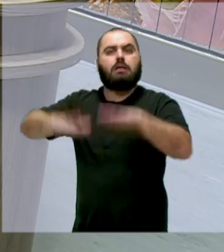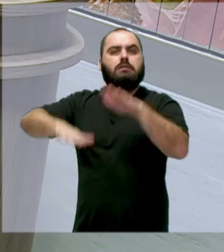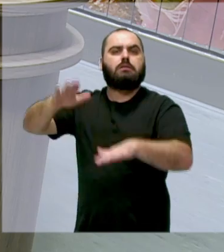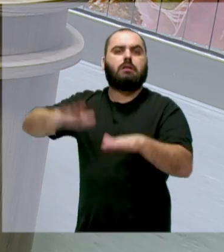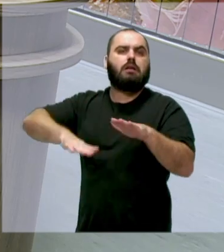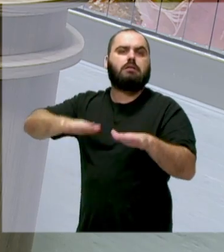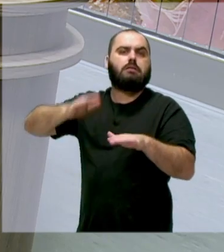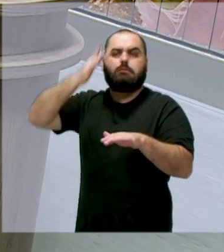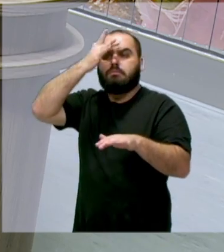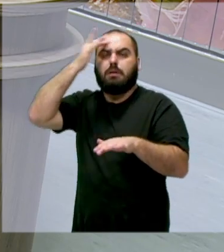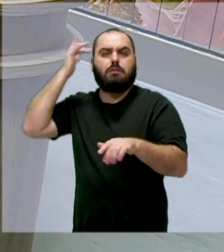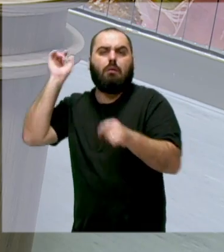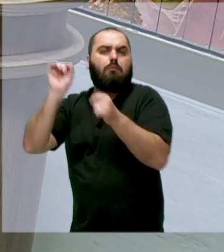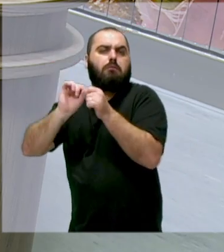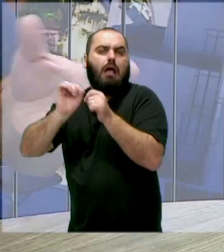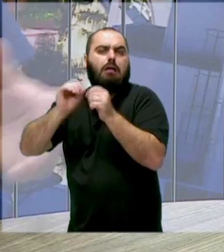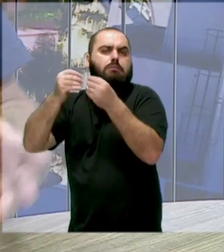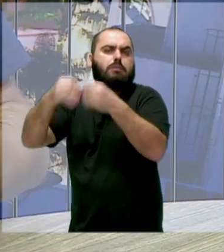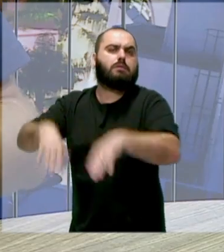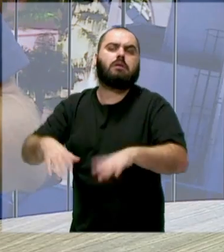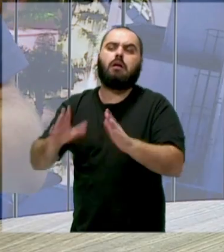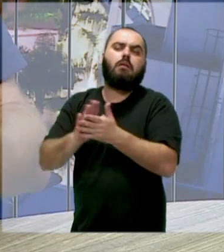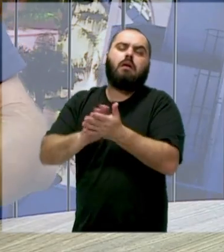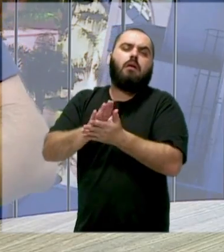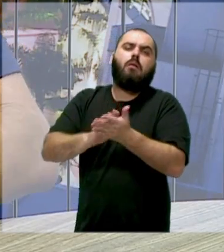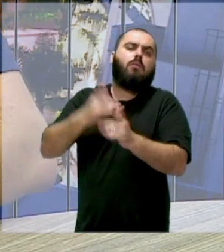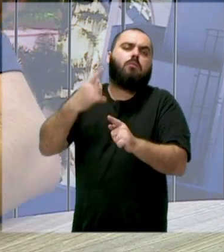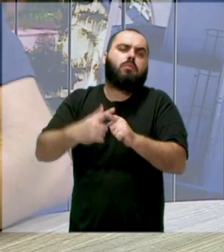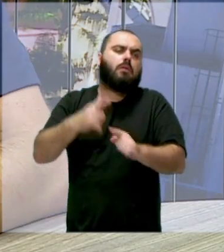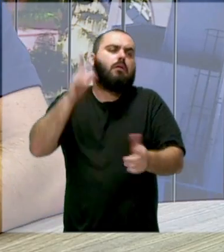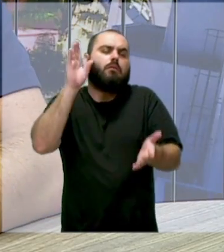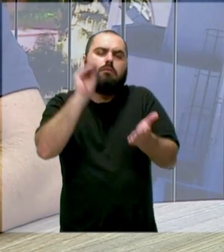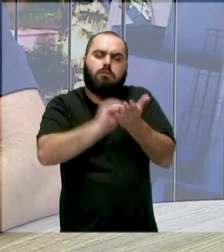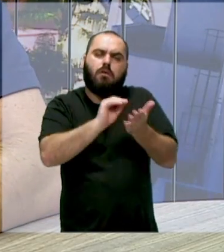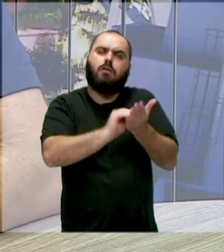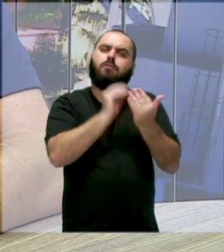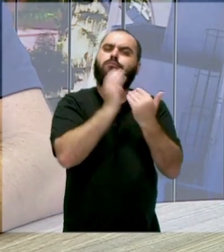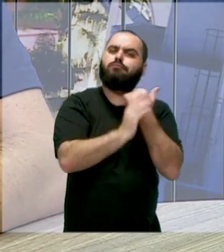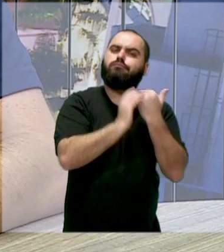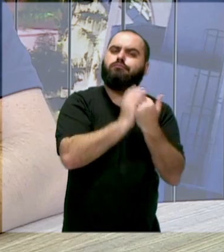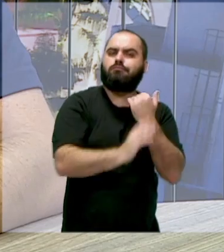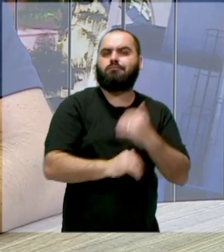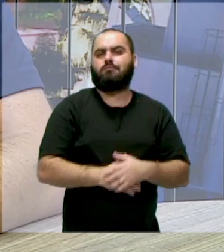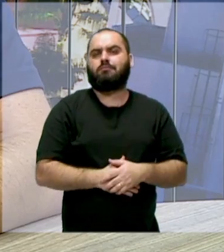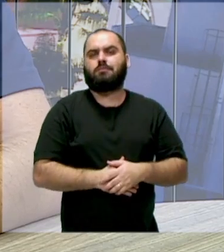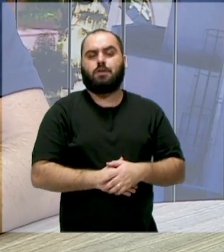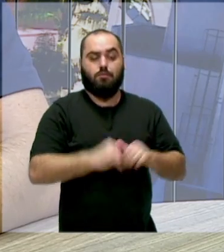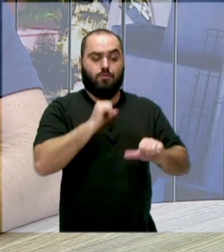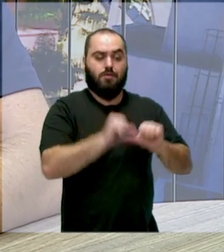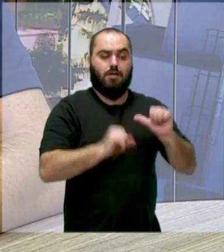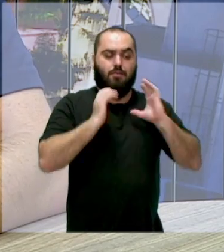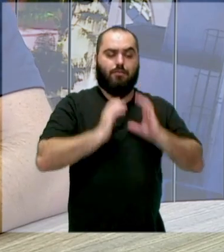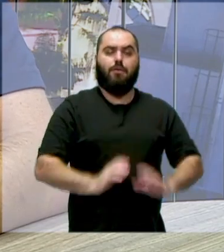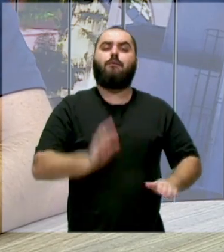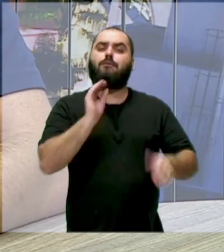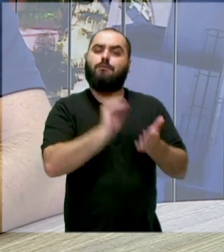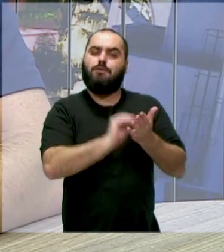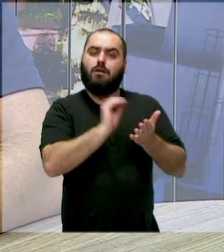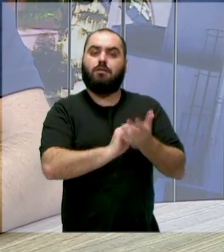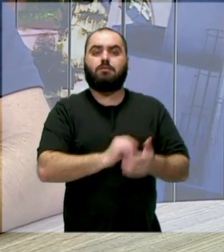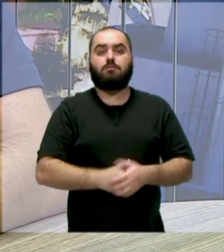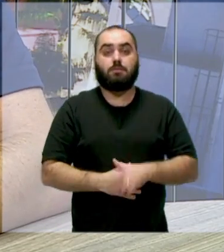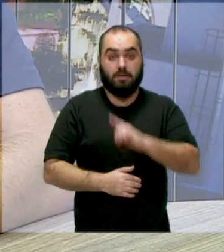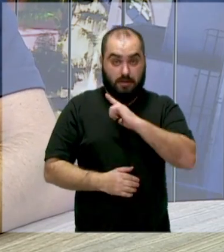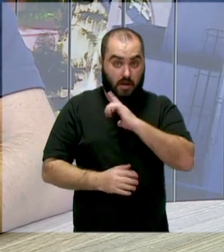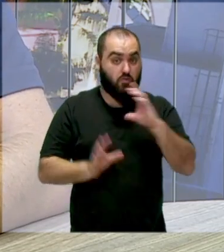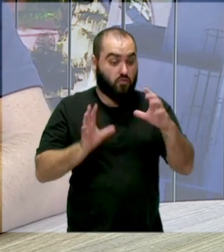isso para prejudicar. Ela faz porque falta orientação e falta mudança de comportamentos. E a gente tem uma equipe que trabalha só